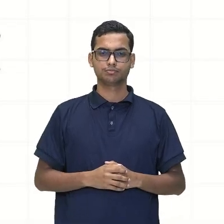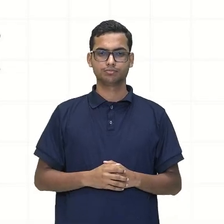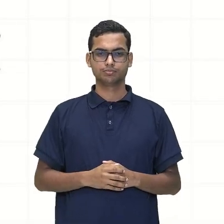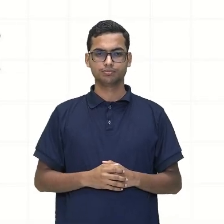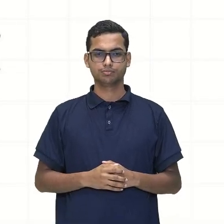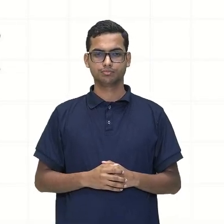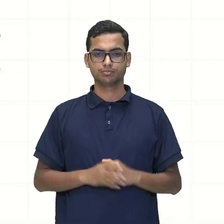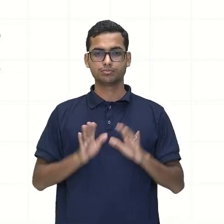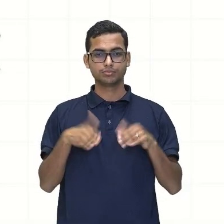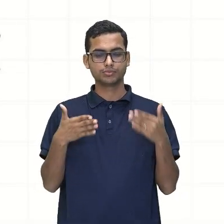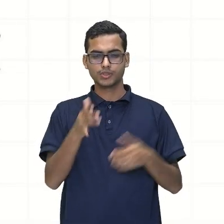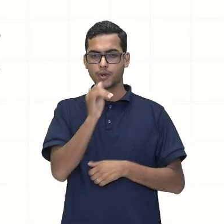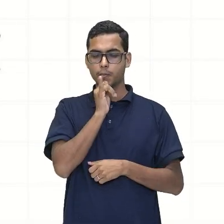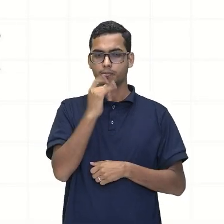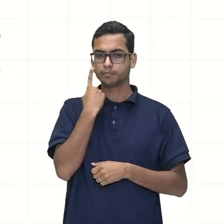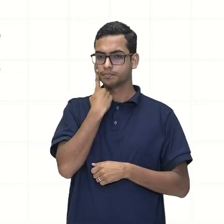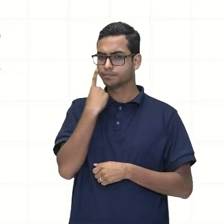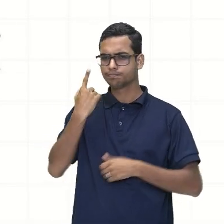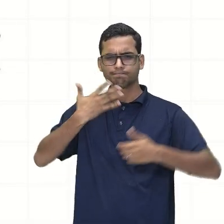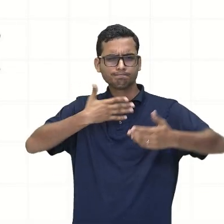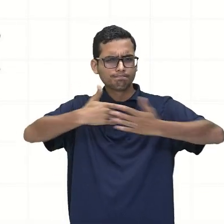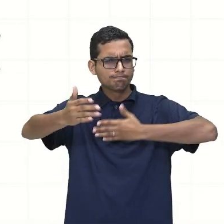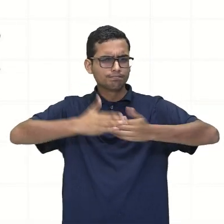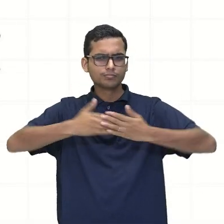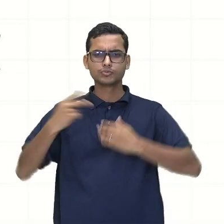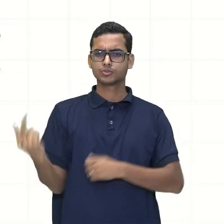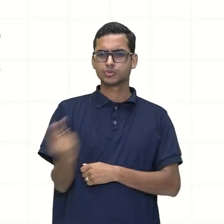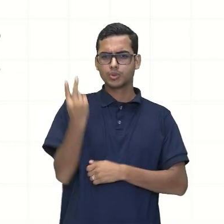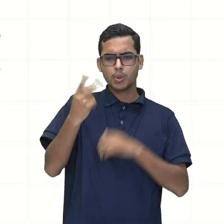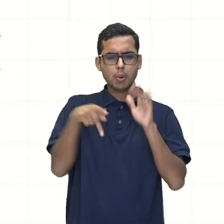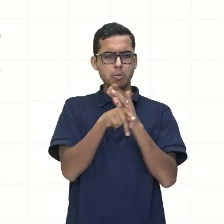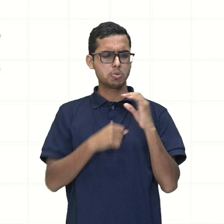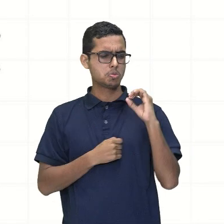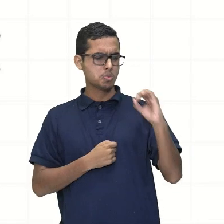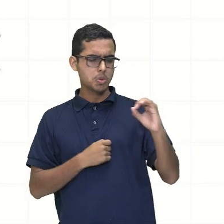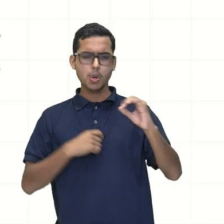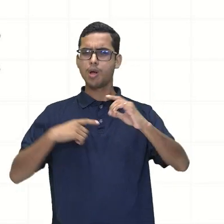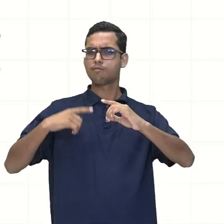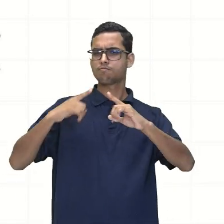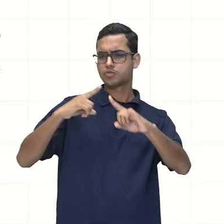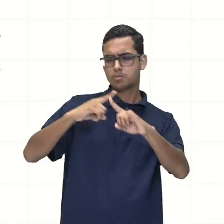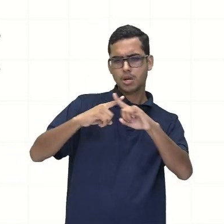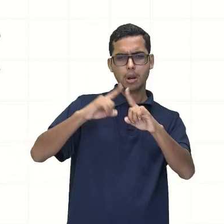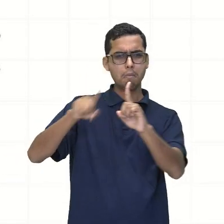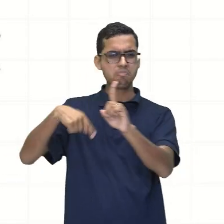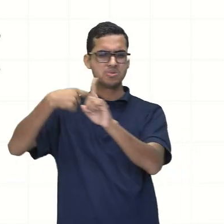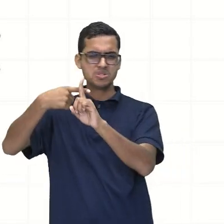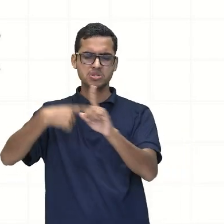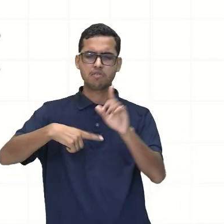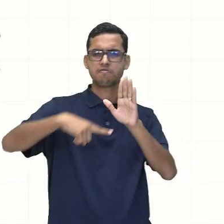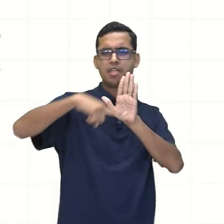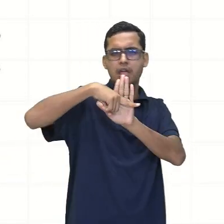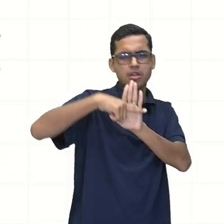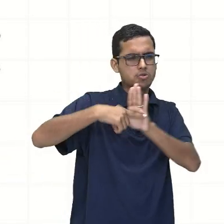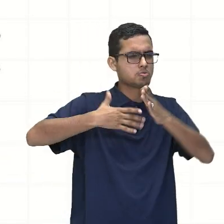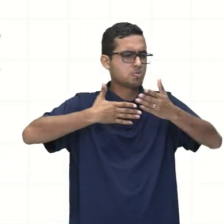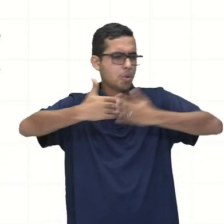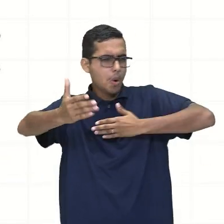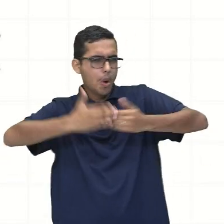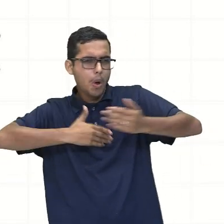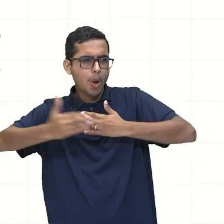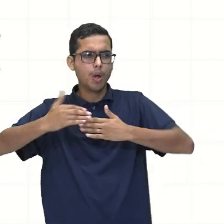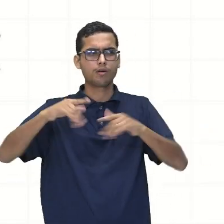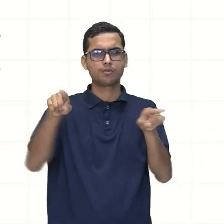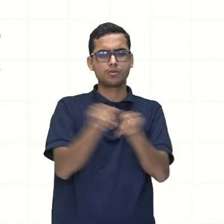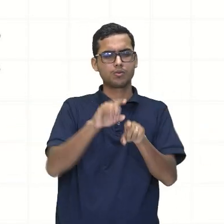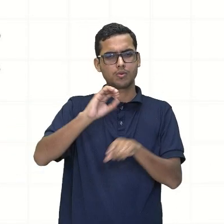E quando a gente multiplica qualquer valor por 0, seja ele positivo, negativo,